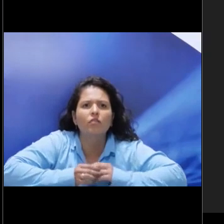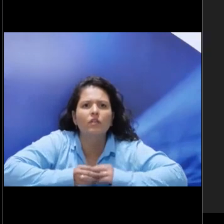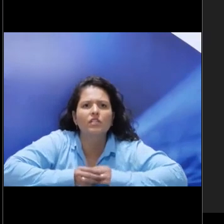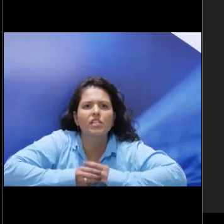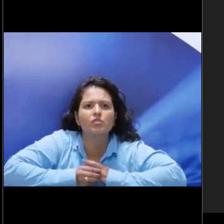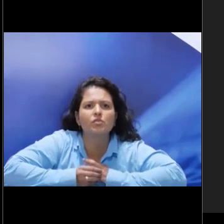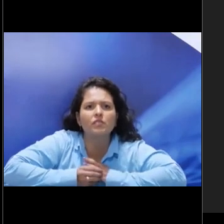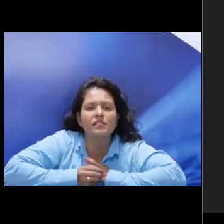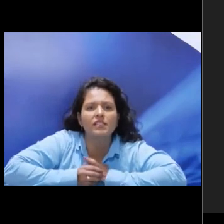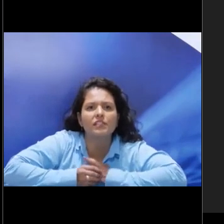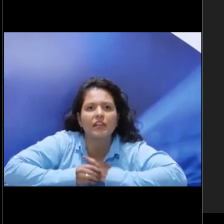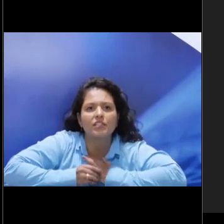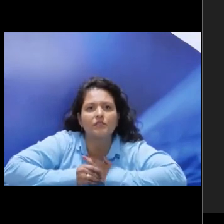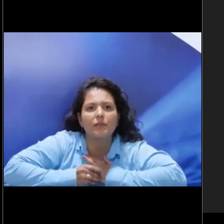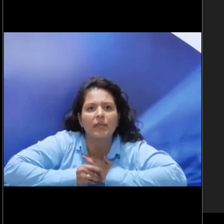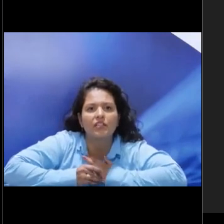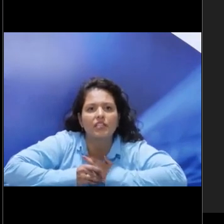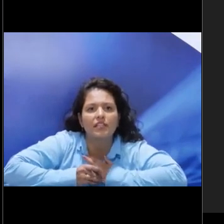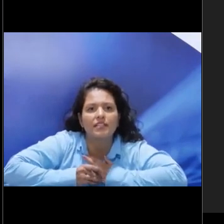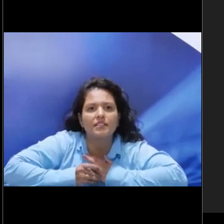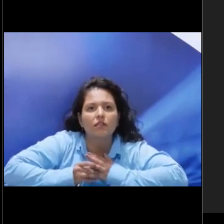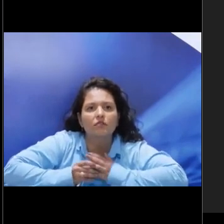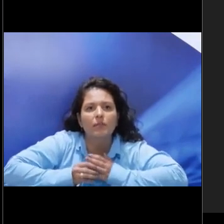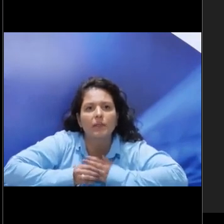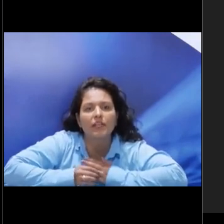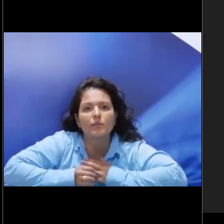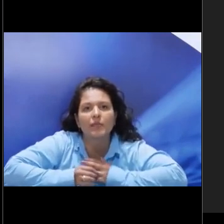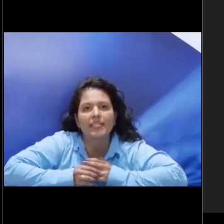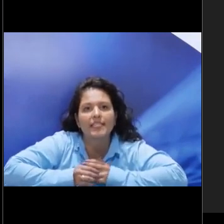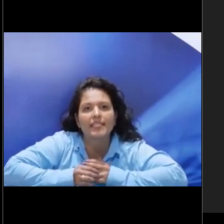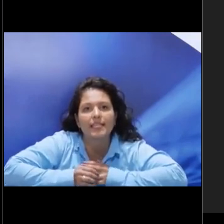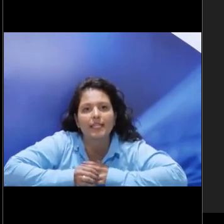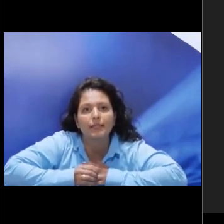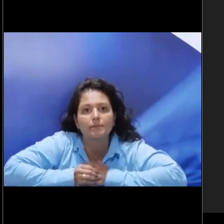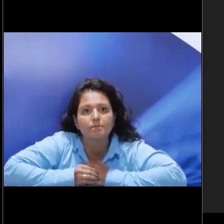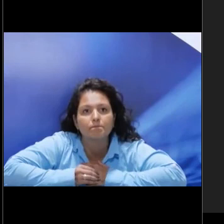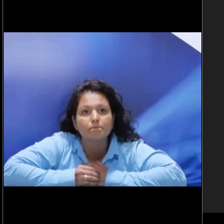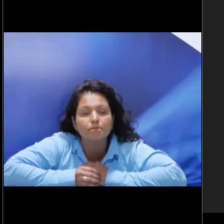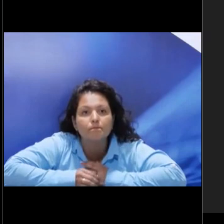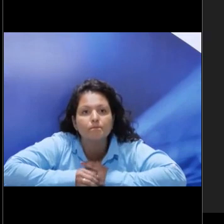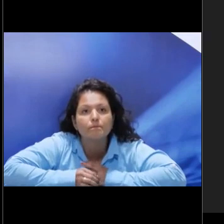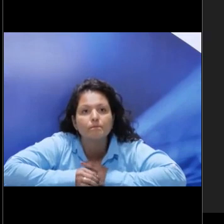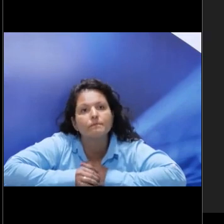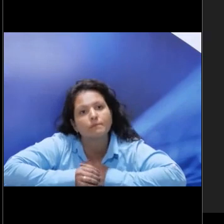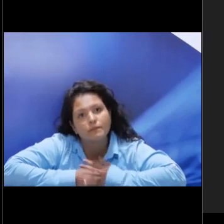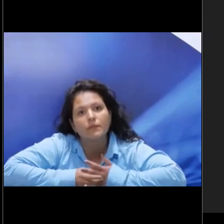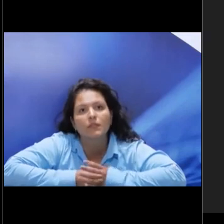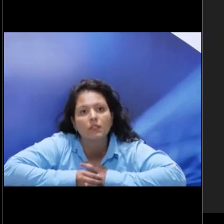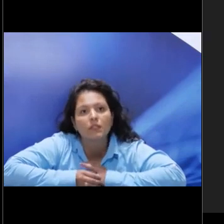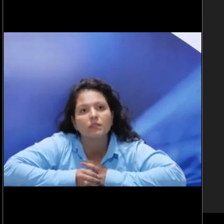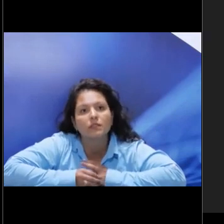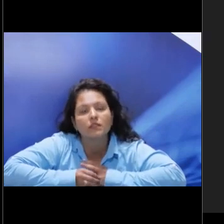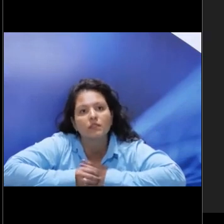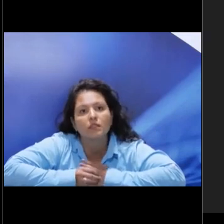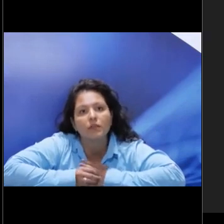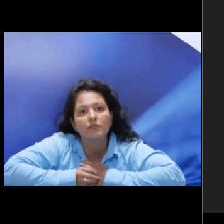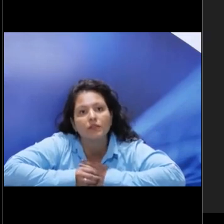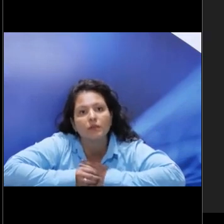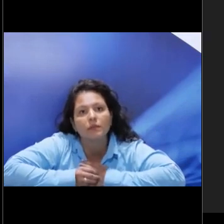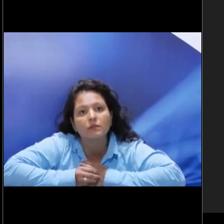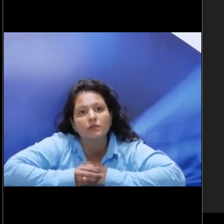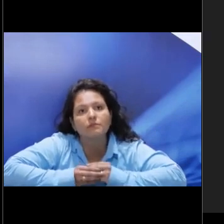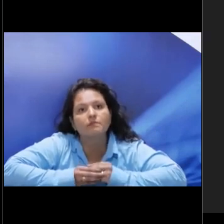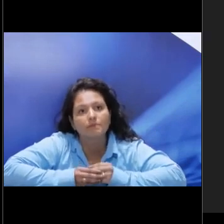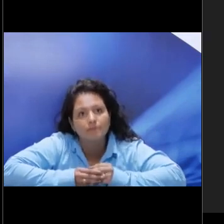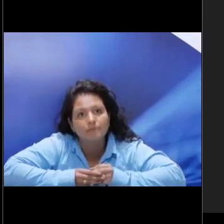O inoculante ajuda significativamente na questão da perda de matéria seca? Sim. Eu acredito que sim,